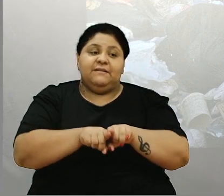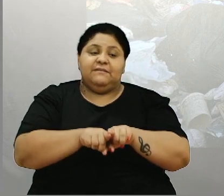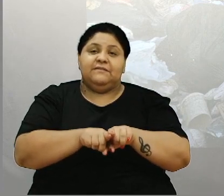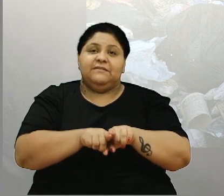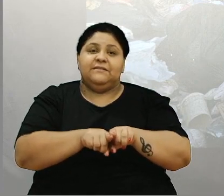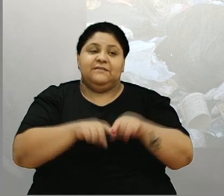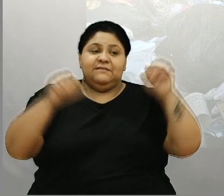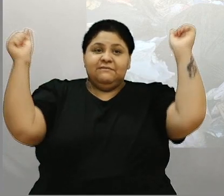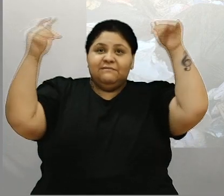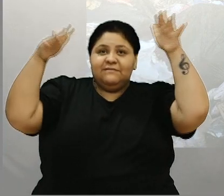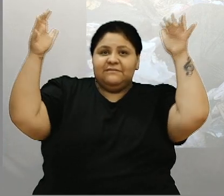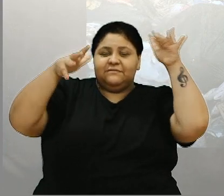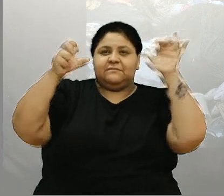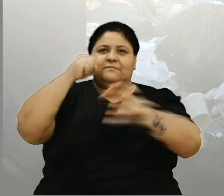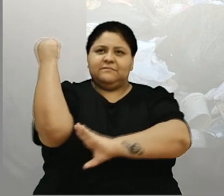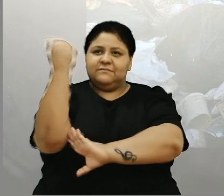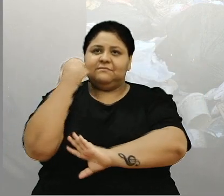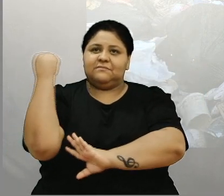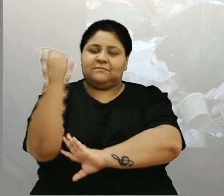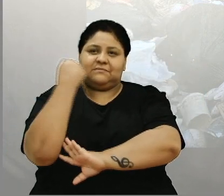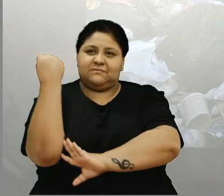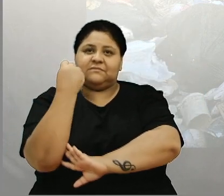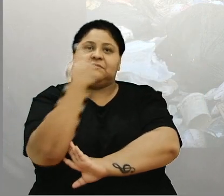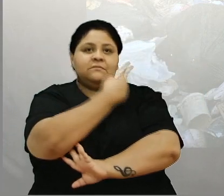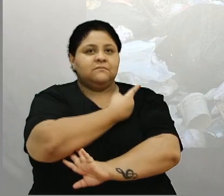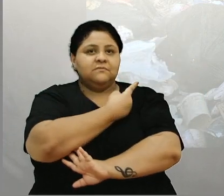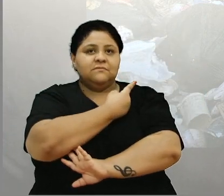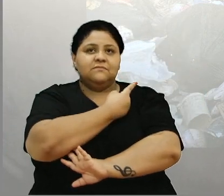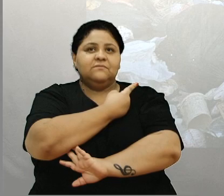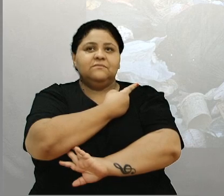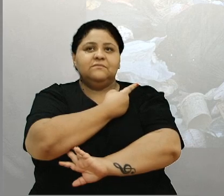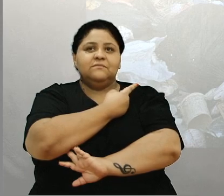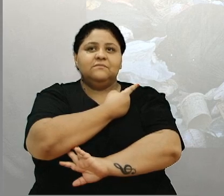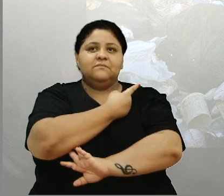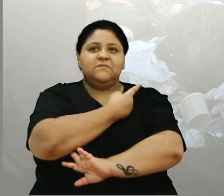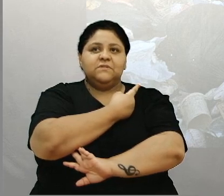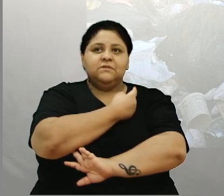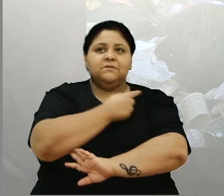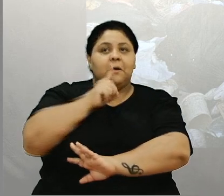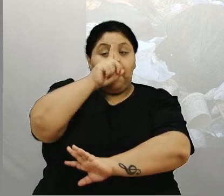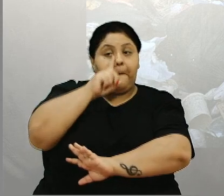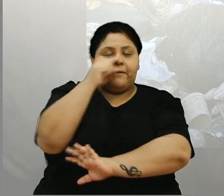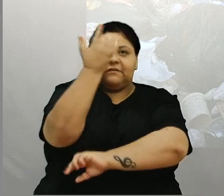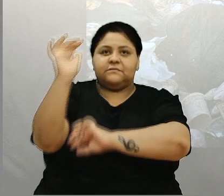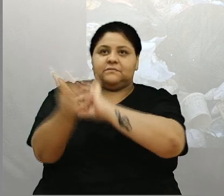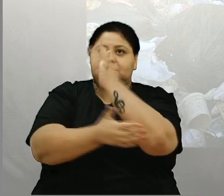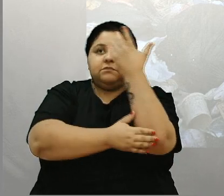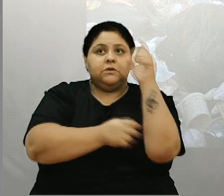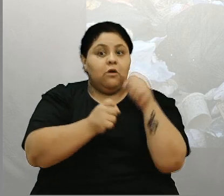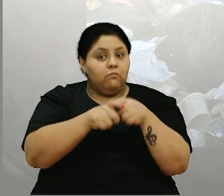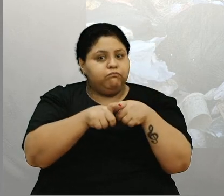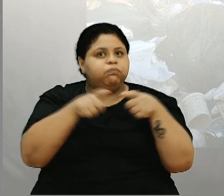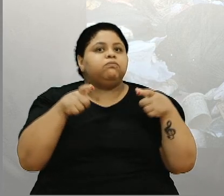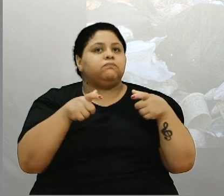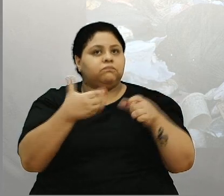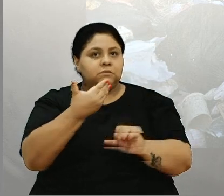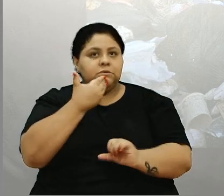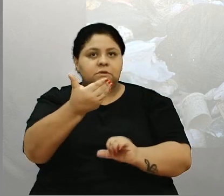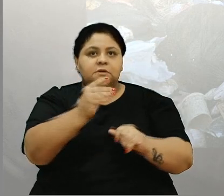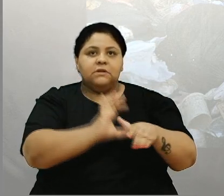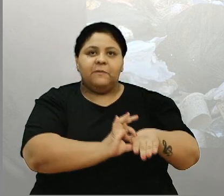leva embora. Não pode ter lixo espalhado fora do pavilhão. É risco ambiental.